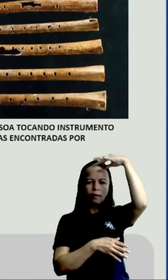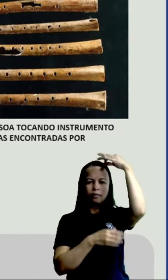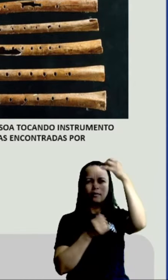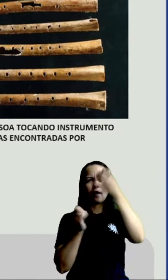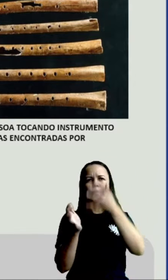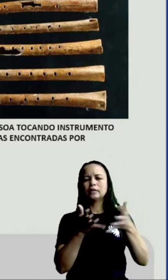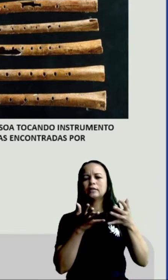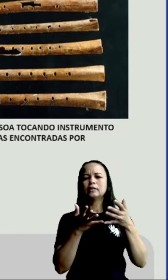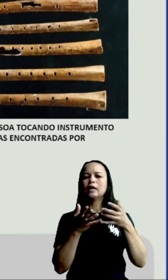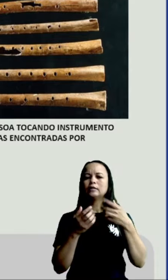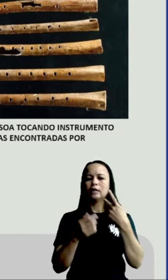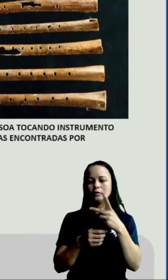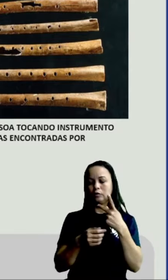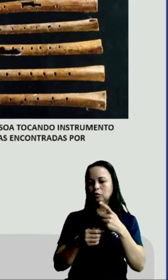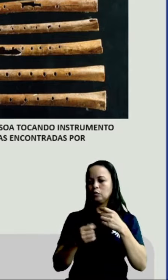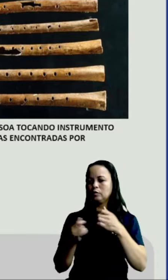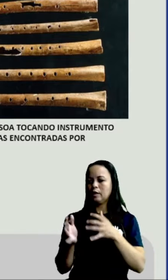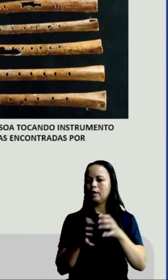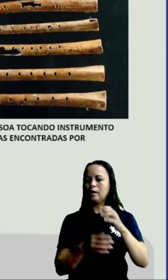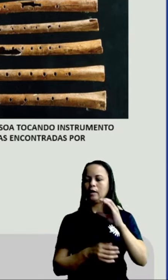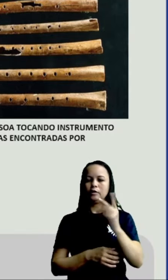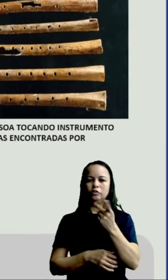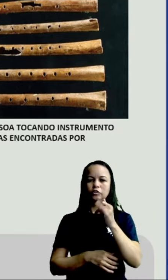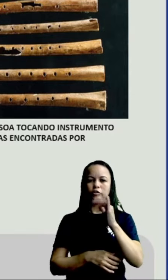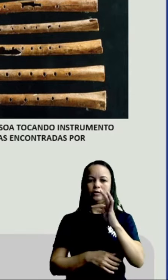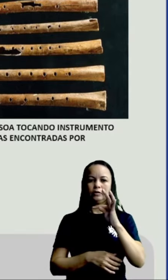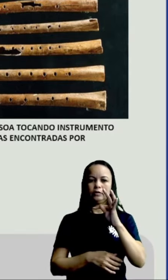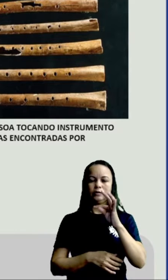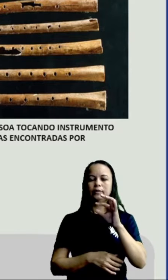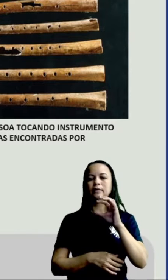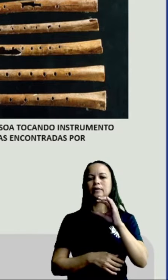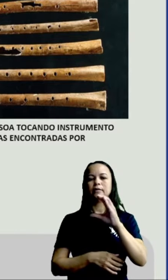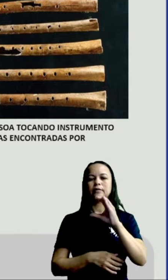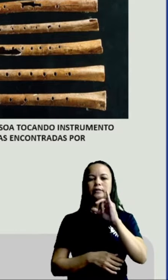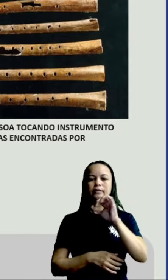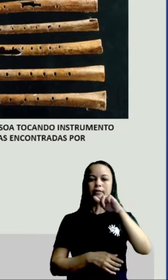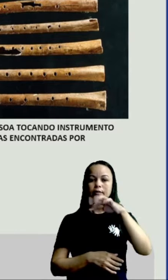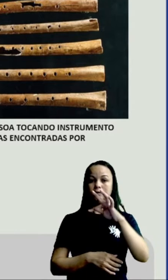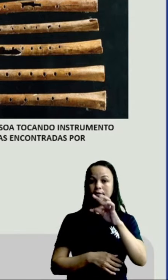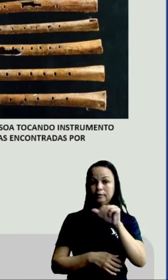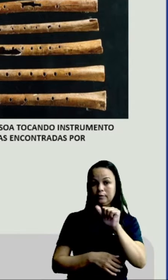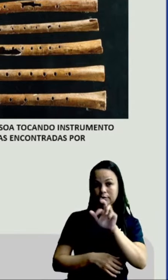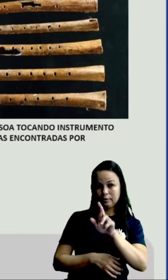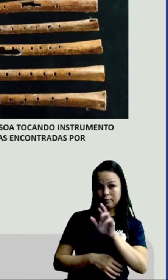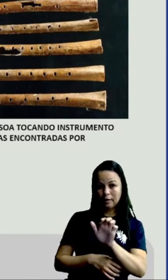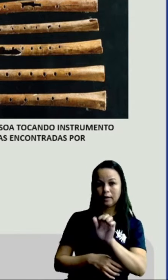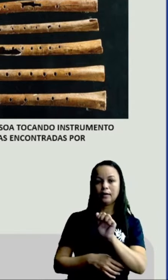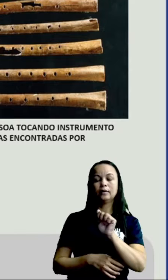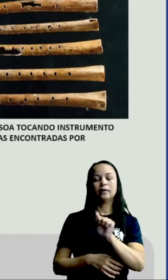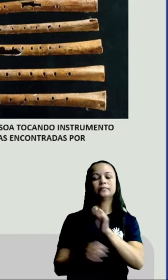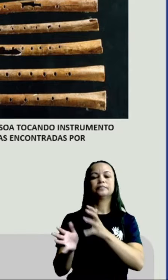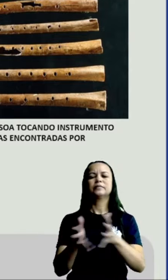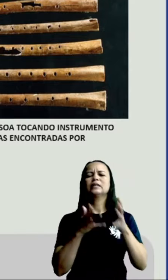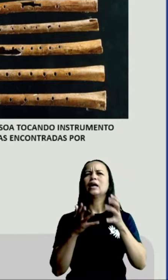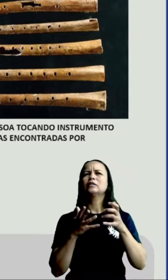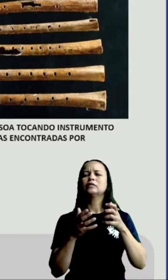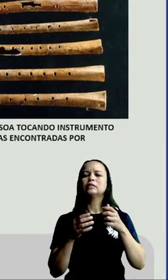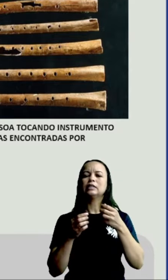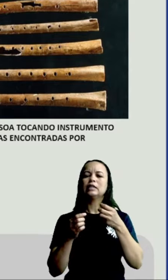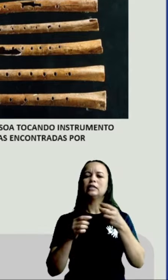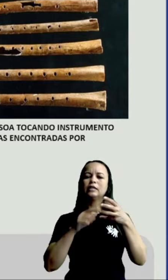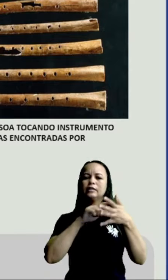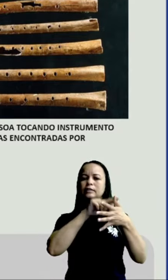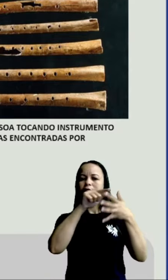era assim para e cintura desculpa e o sistema musical utilizada para a escala de